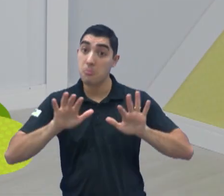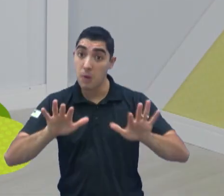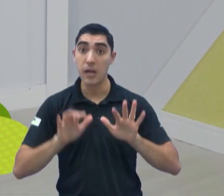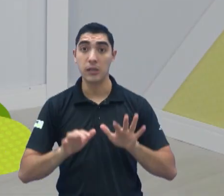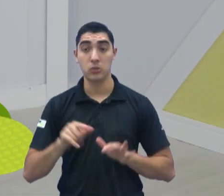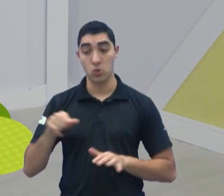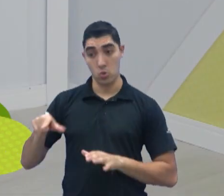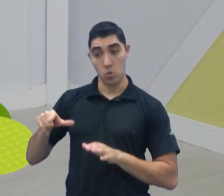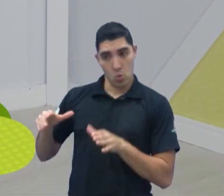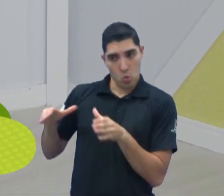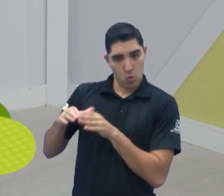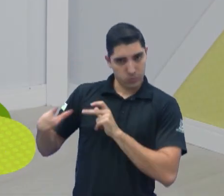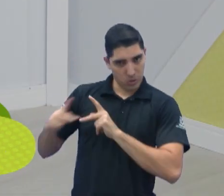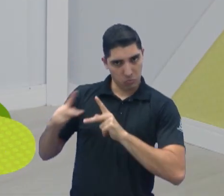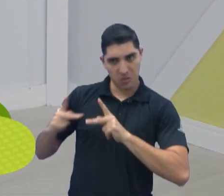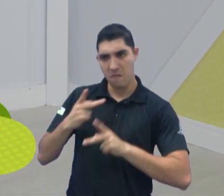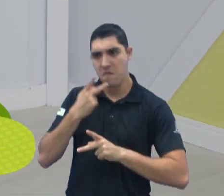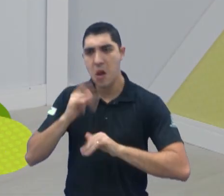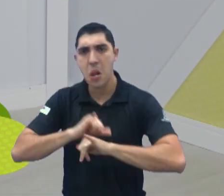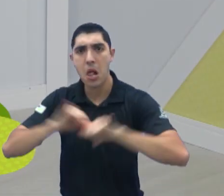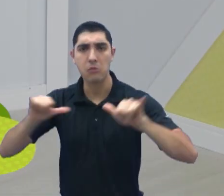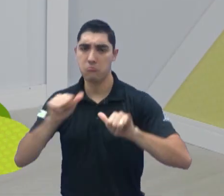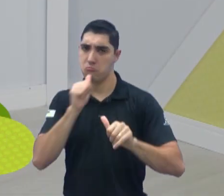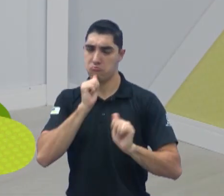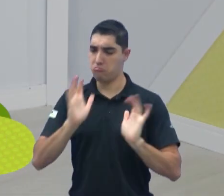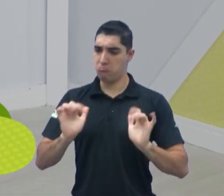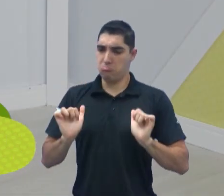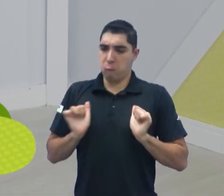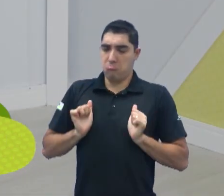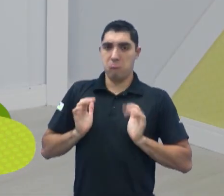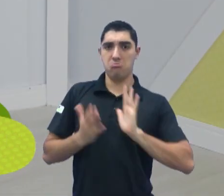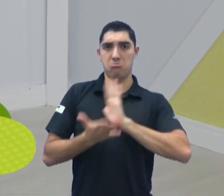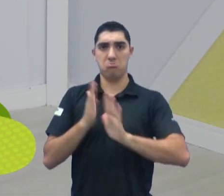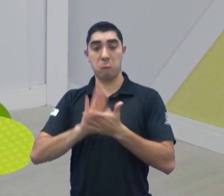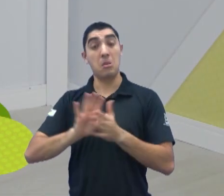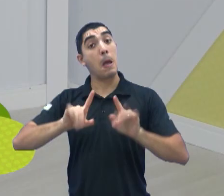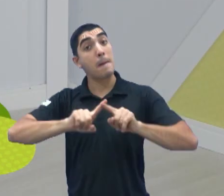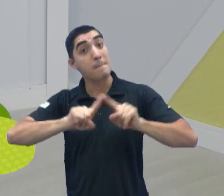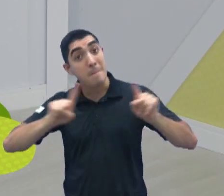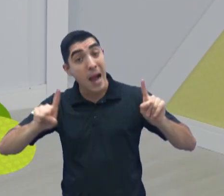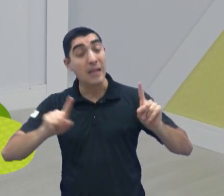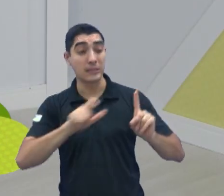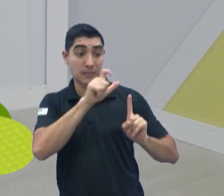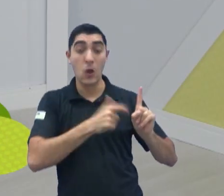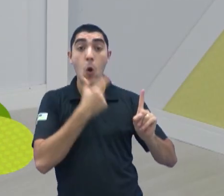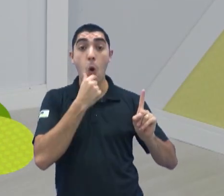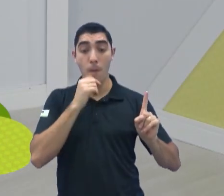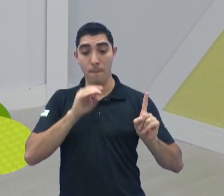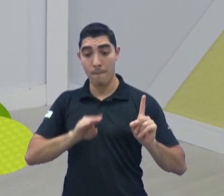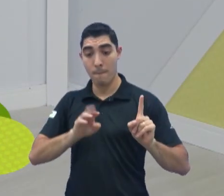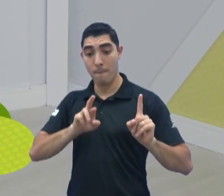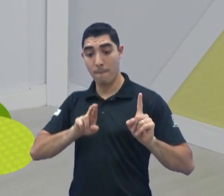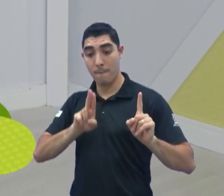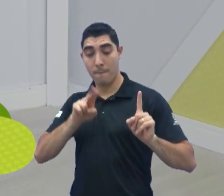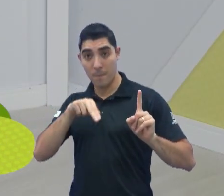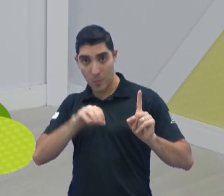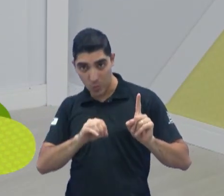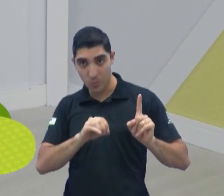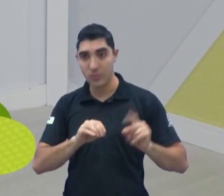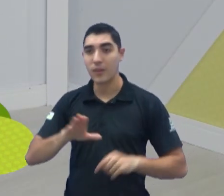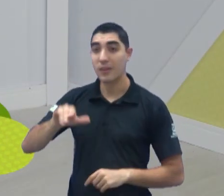se pronuncia sobre o assunto, não tem nada de forma oficial, mas se o Bruno Voloc falou, meu caro, vou chamar você de Bruno de novo, meu caro